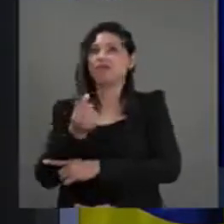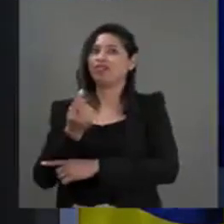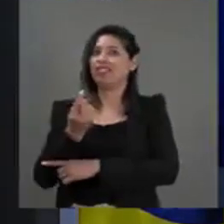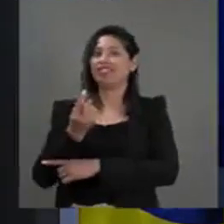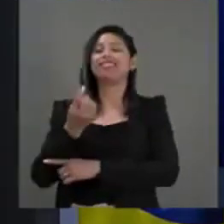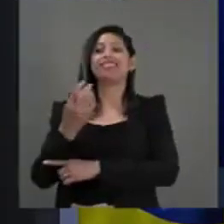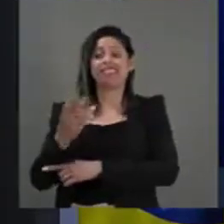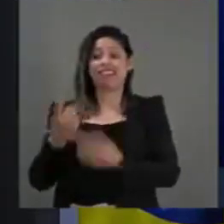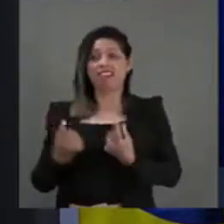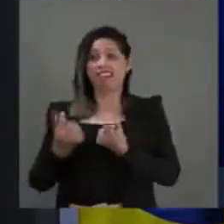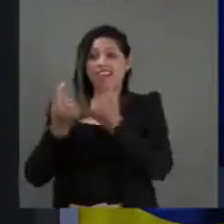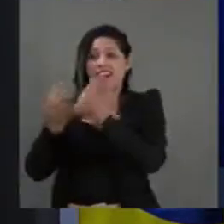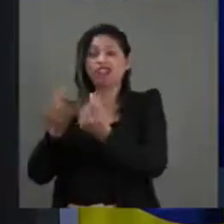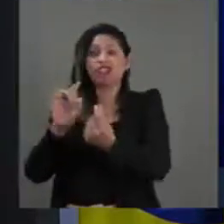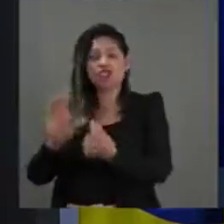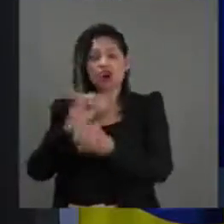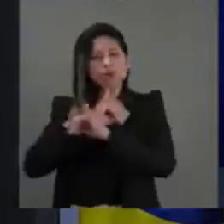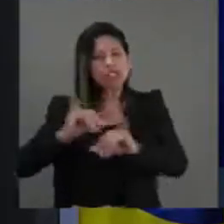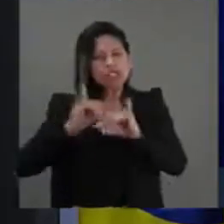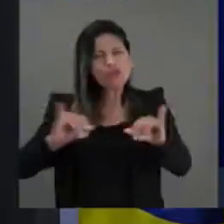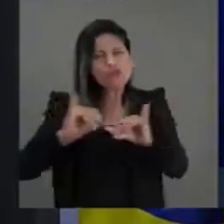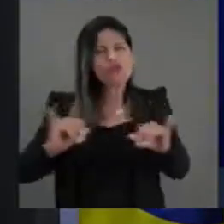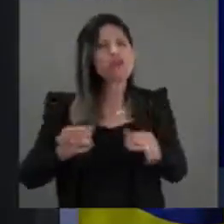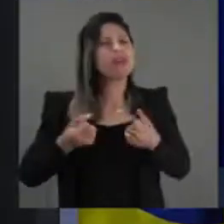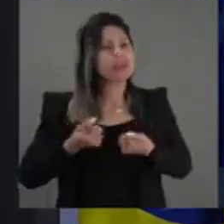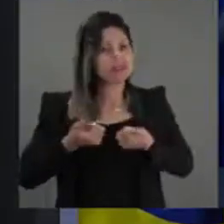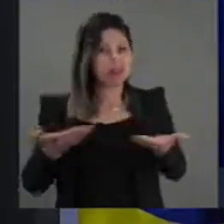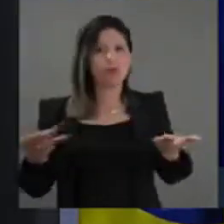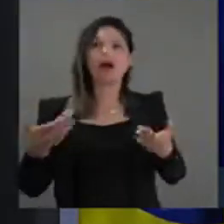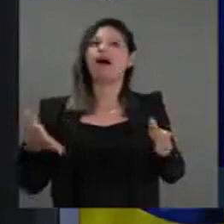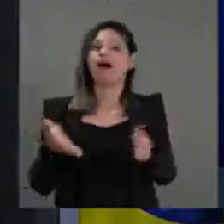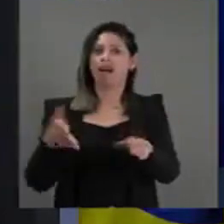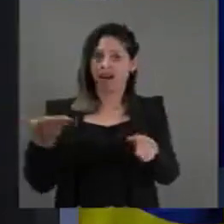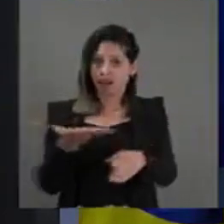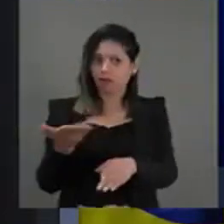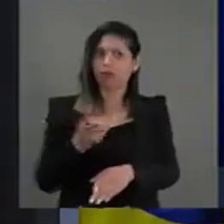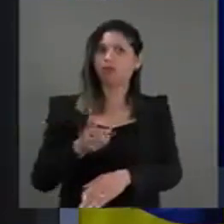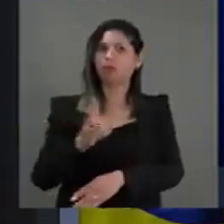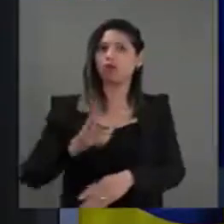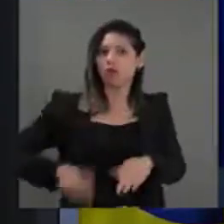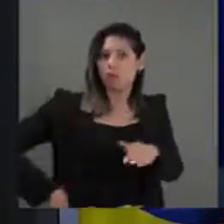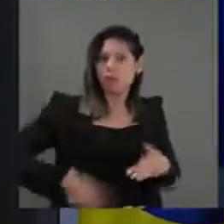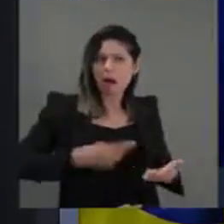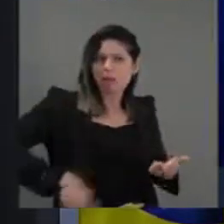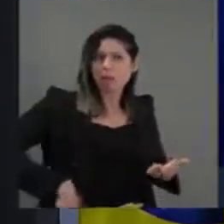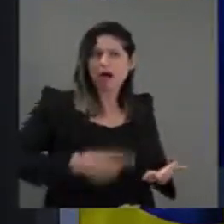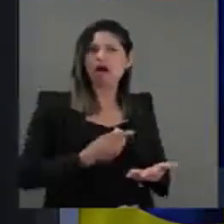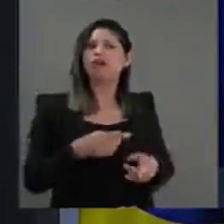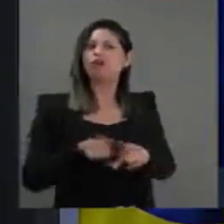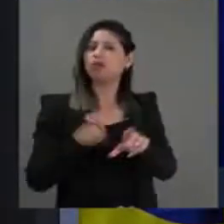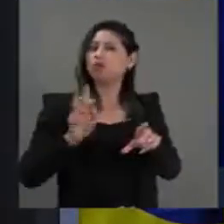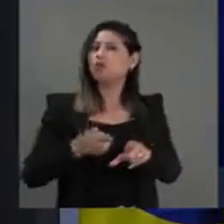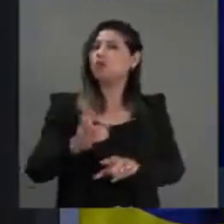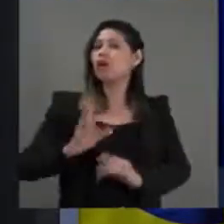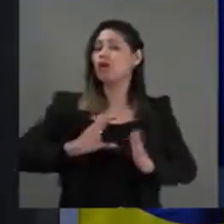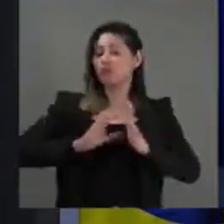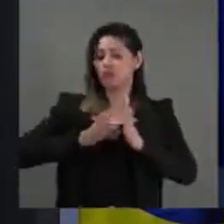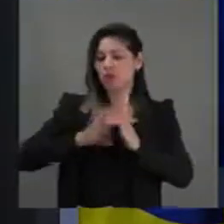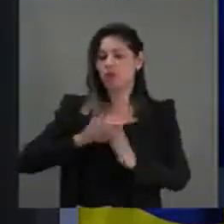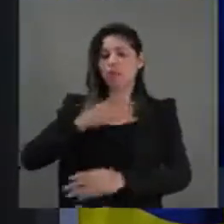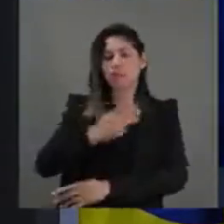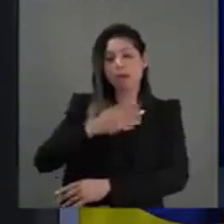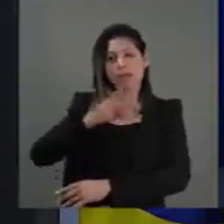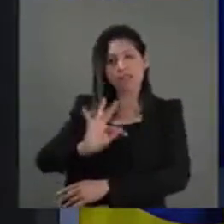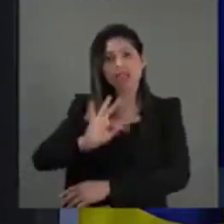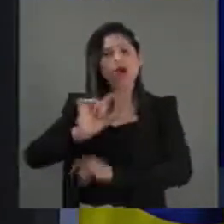publicidade. E tais gastos agora também, na continuidade do governo do PT, do governo Elmano,